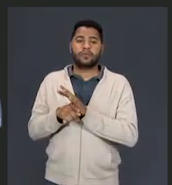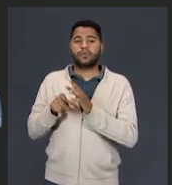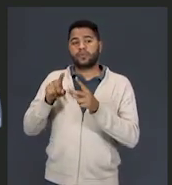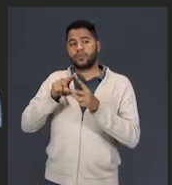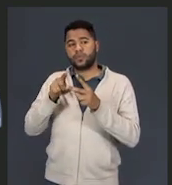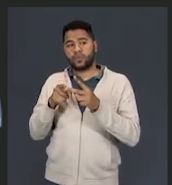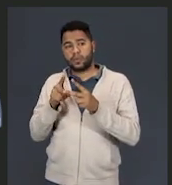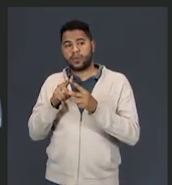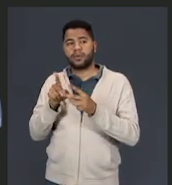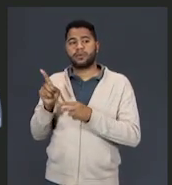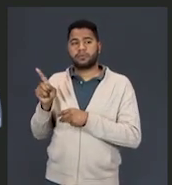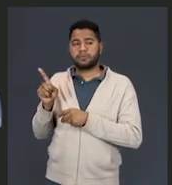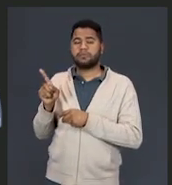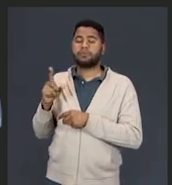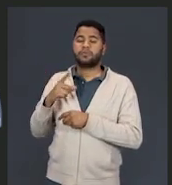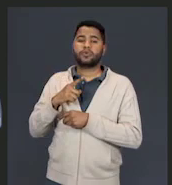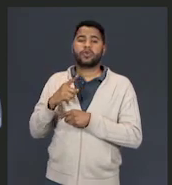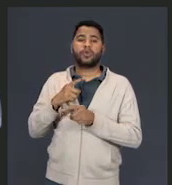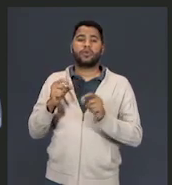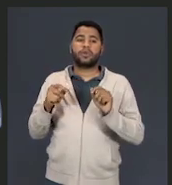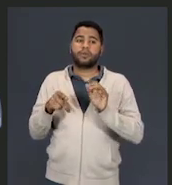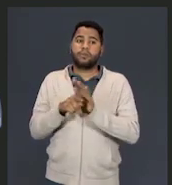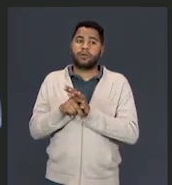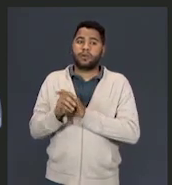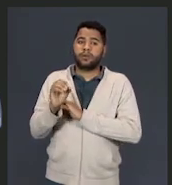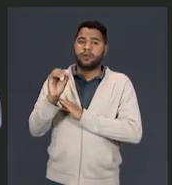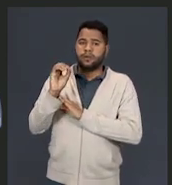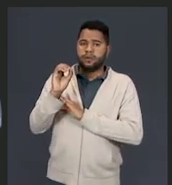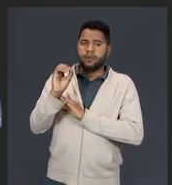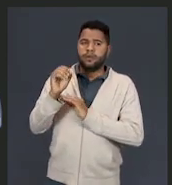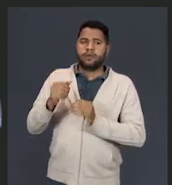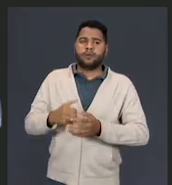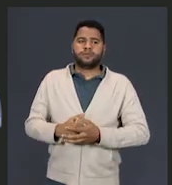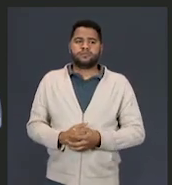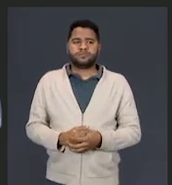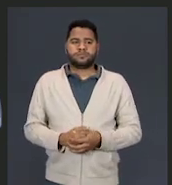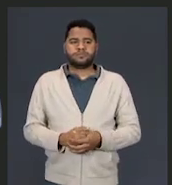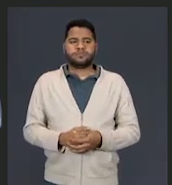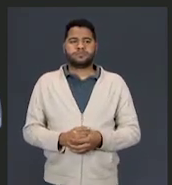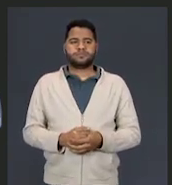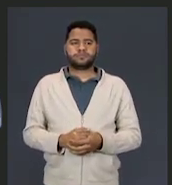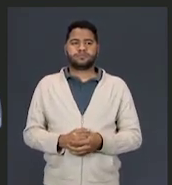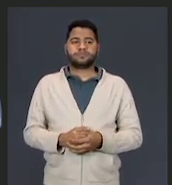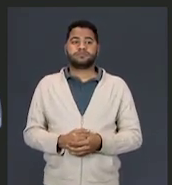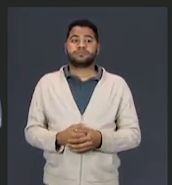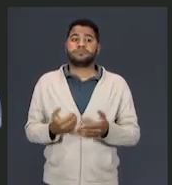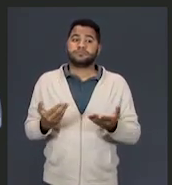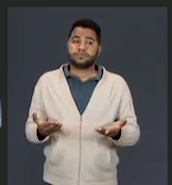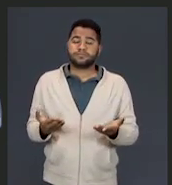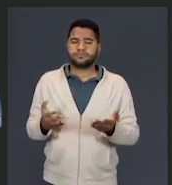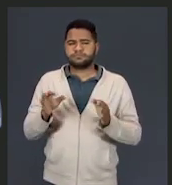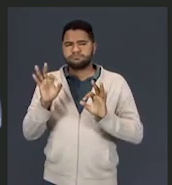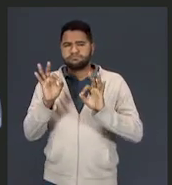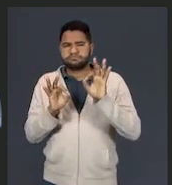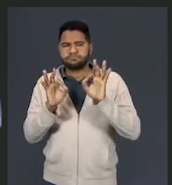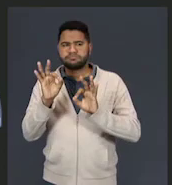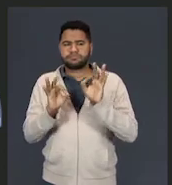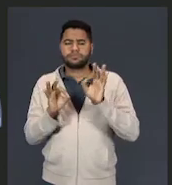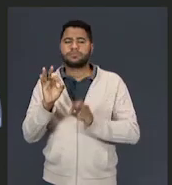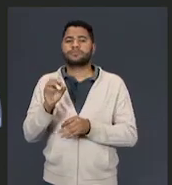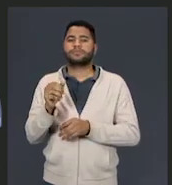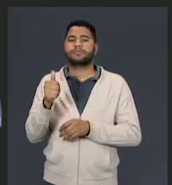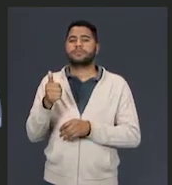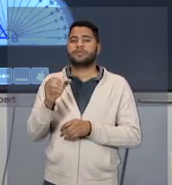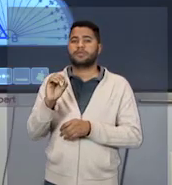ou este, tem que estar no zero. No caso aqui, o zero de dentro. Tá certo? E aí eu vou medir, ó. 10,